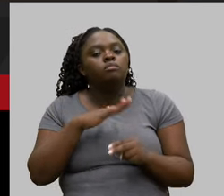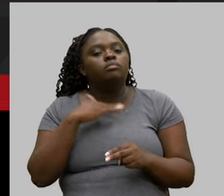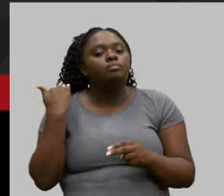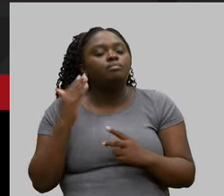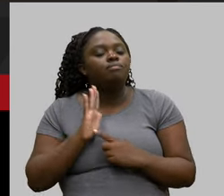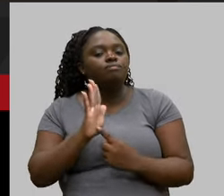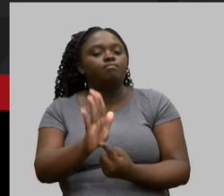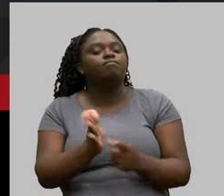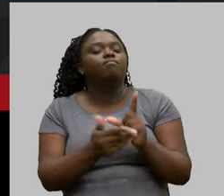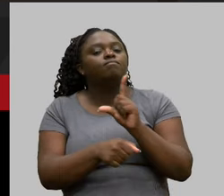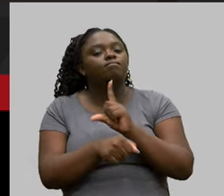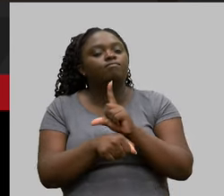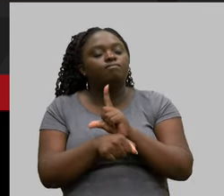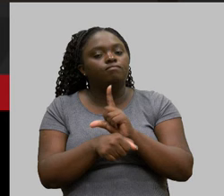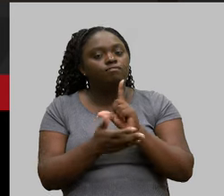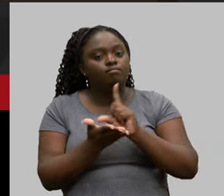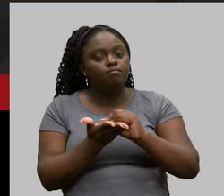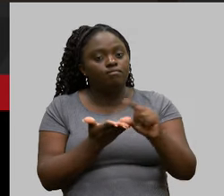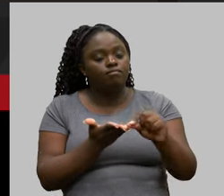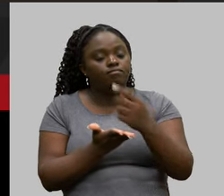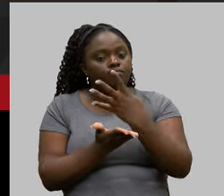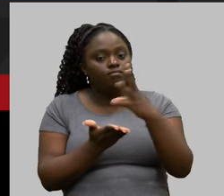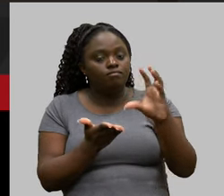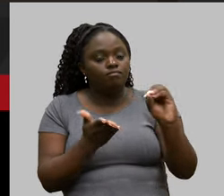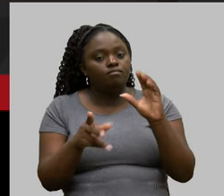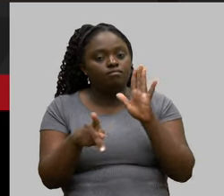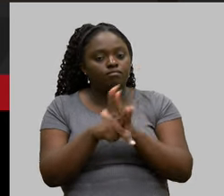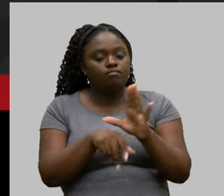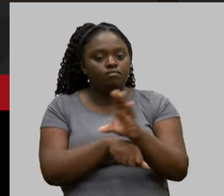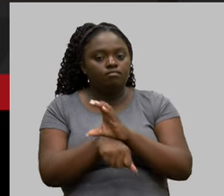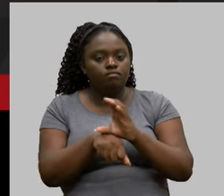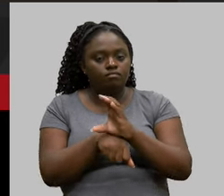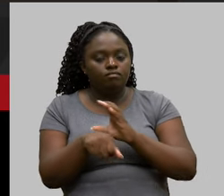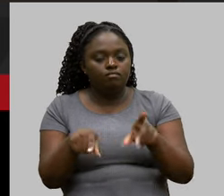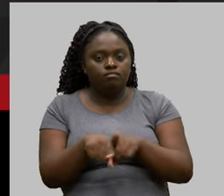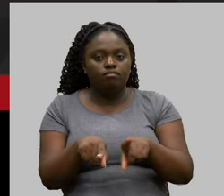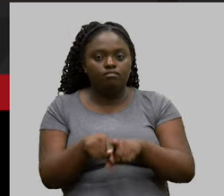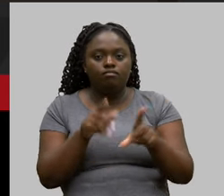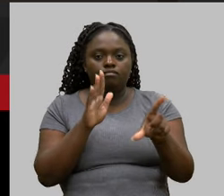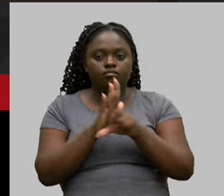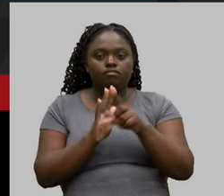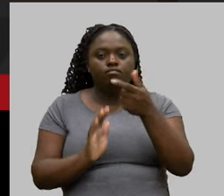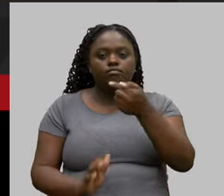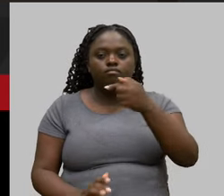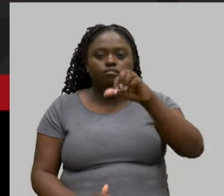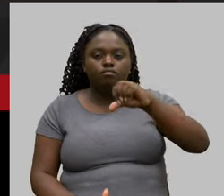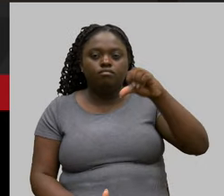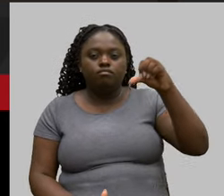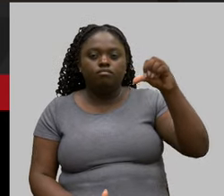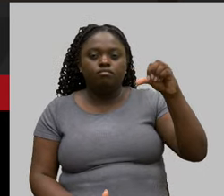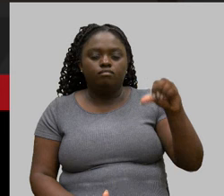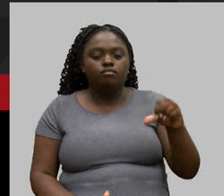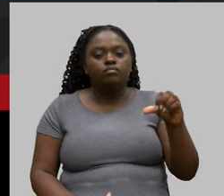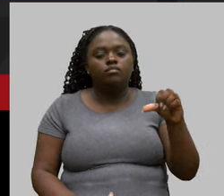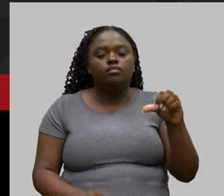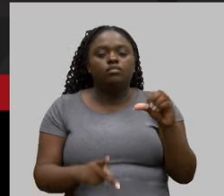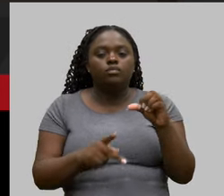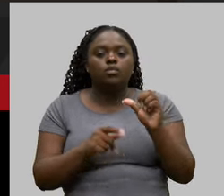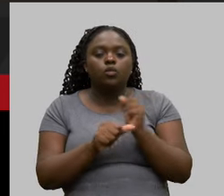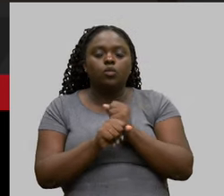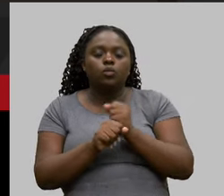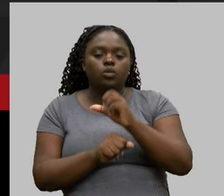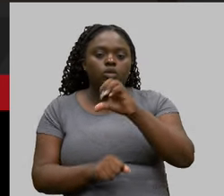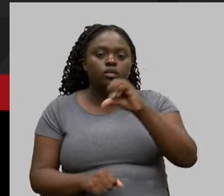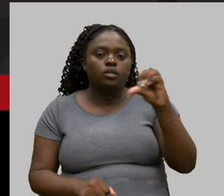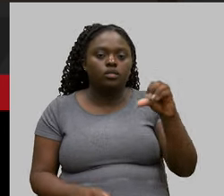40 da Constituição a lei 9796 de 99 dispõe sobre a compensação financeira entre o